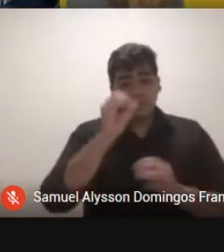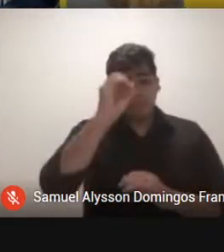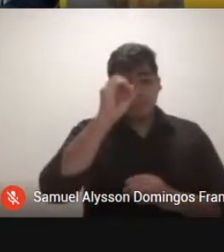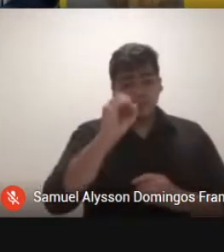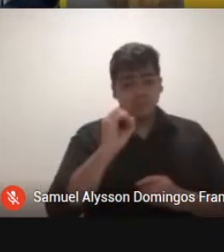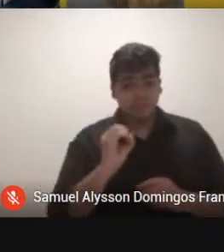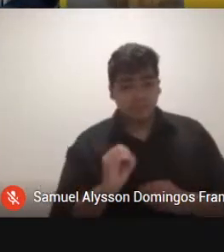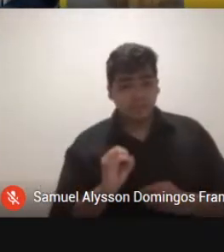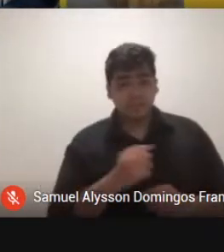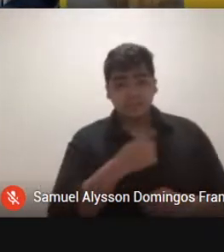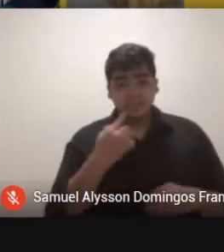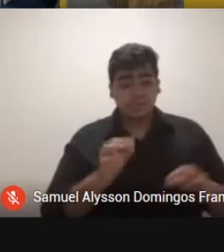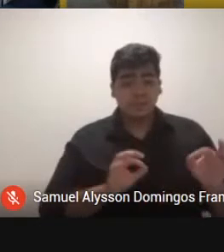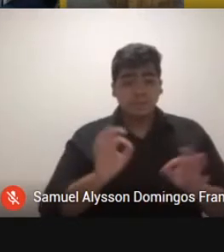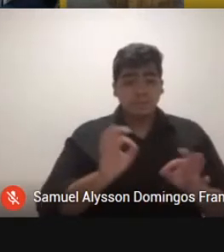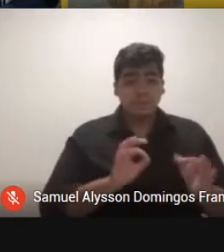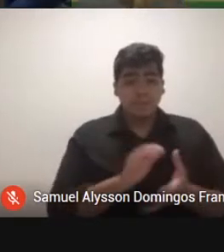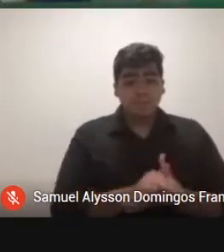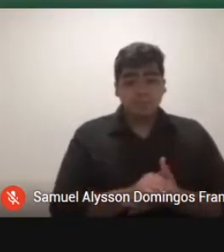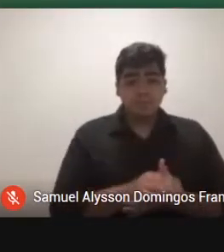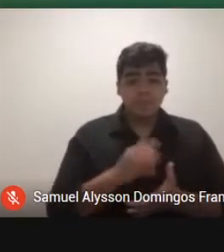Mobiliários montados.